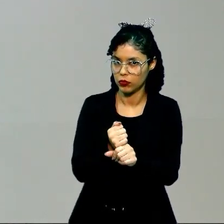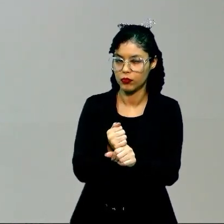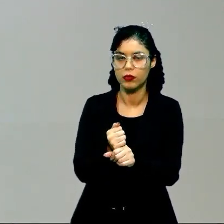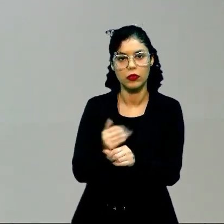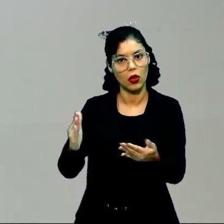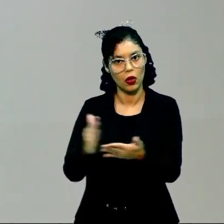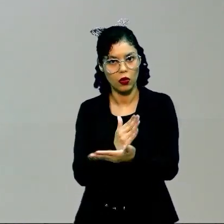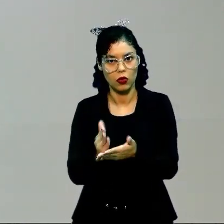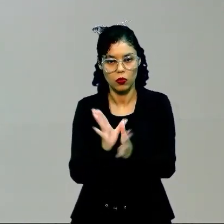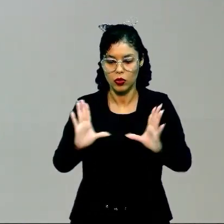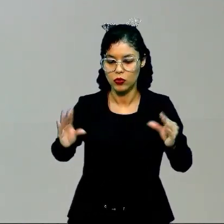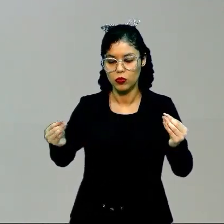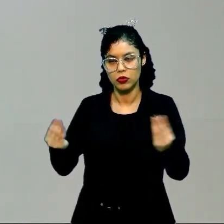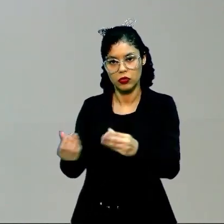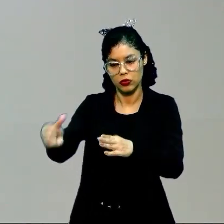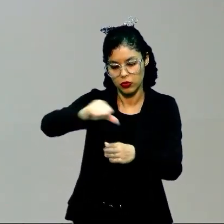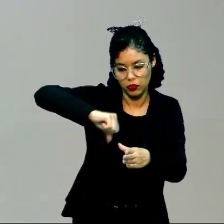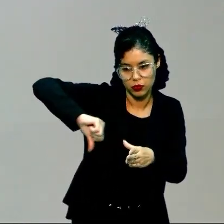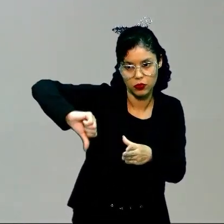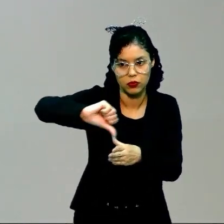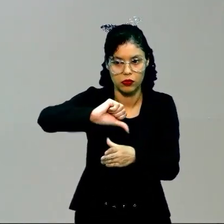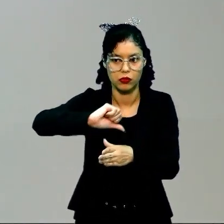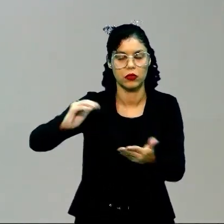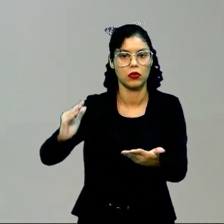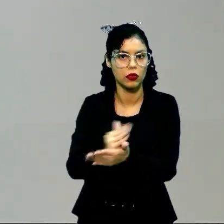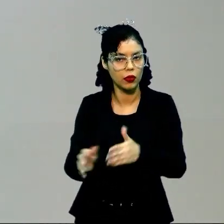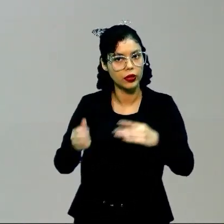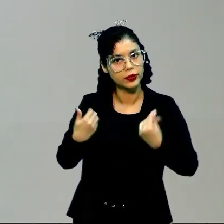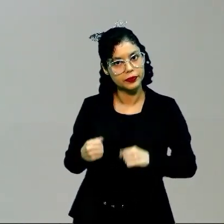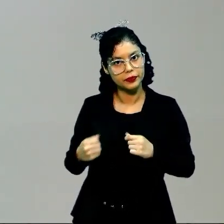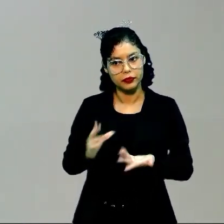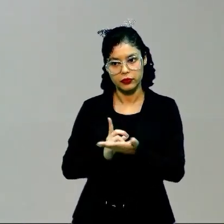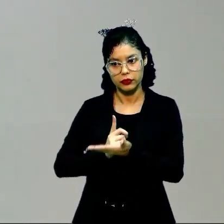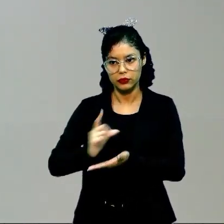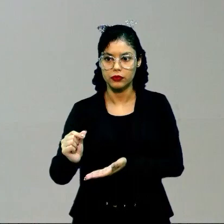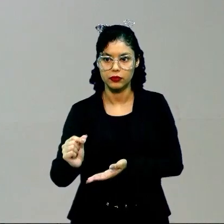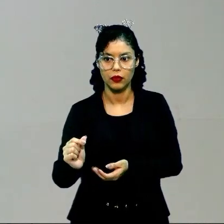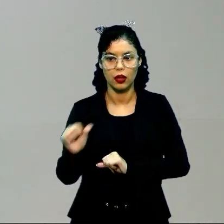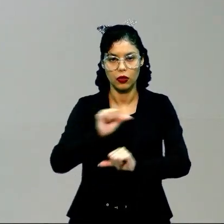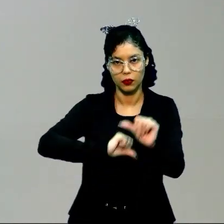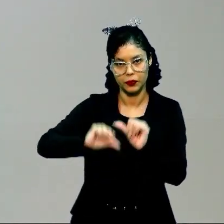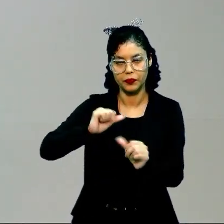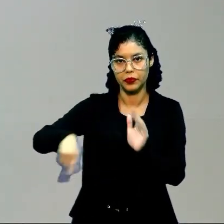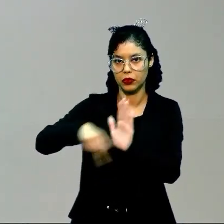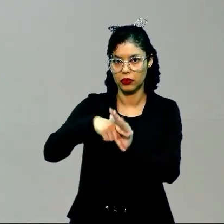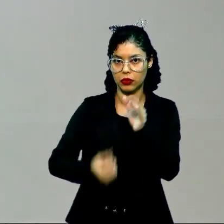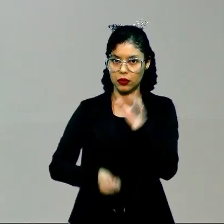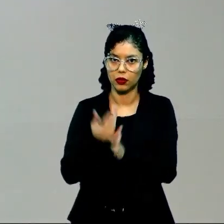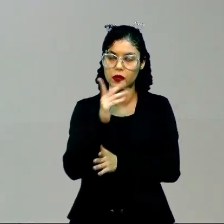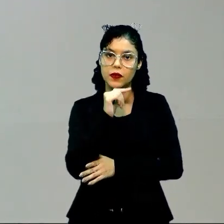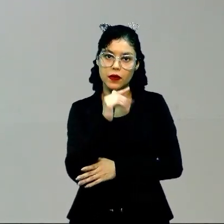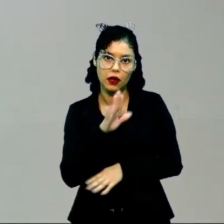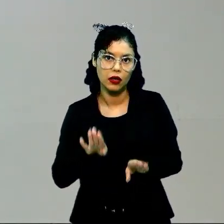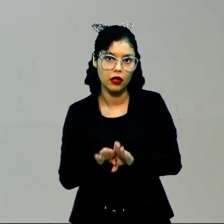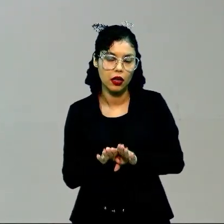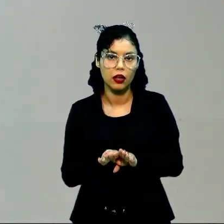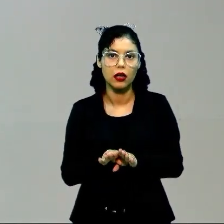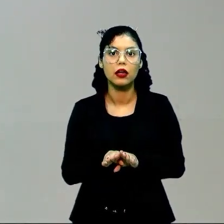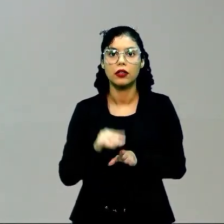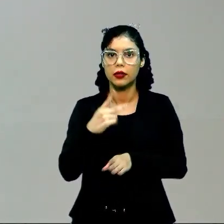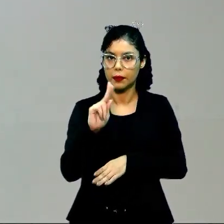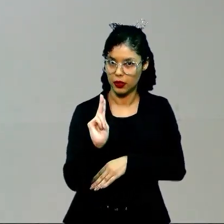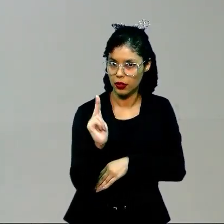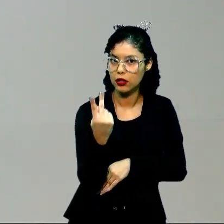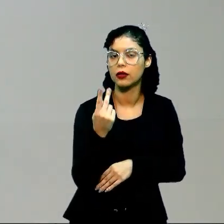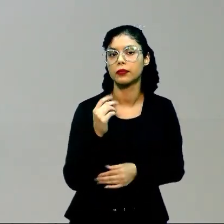produtos químicos, né? Vou fazer a adição de produtos químicos para alterar as propriedades daquela água, seja para fazer uma correção de